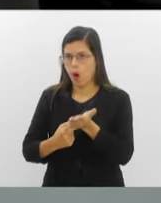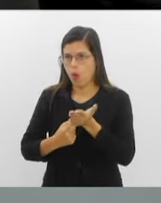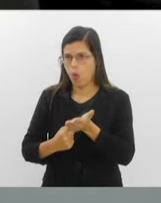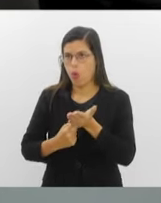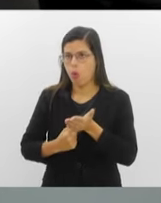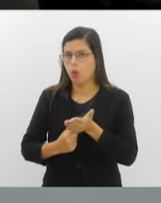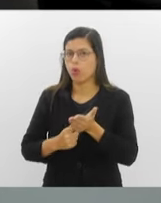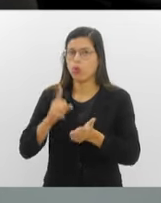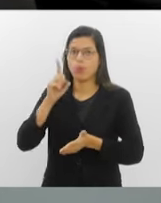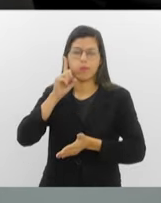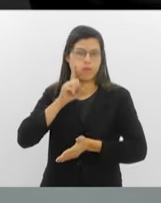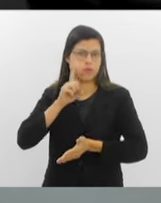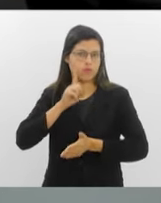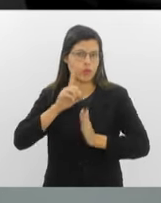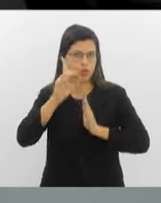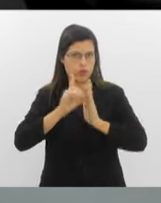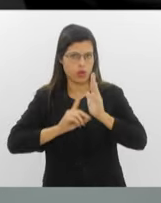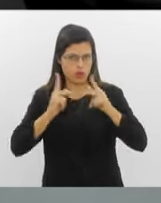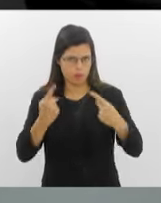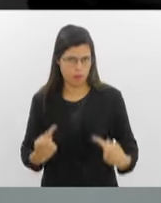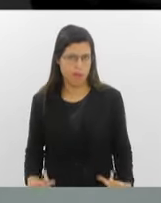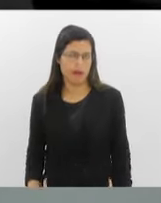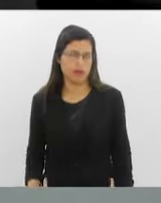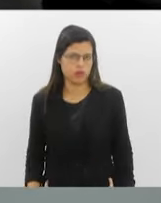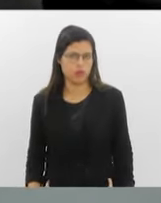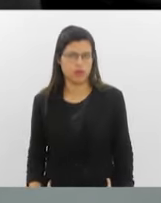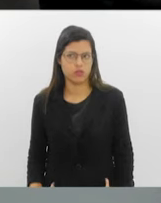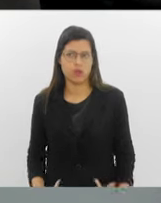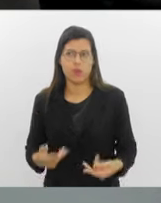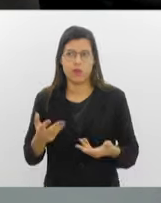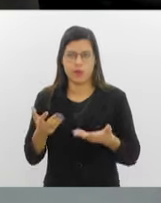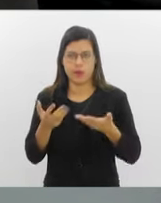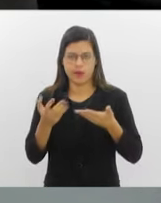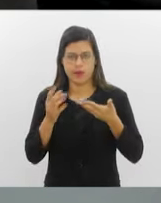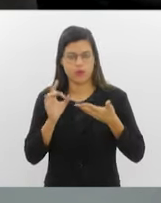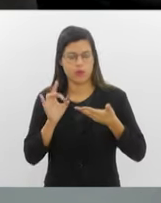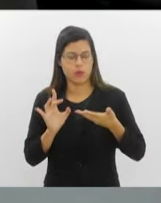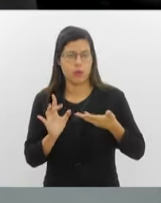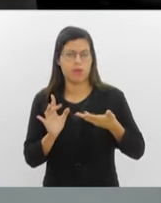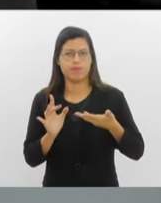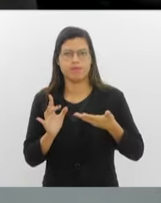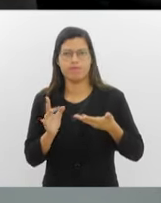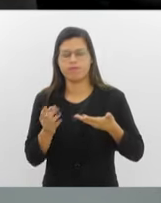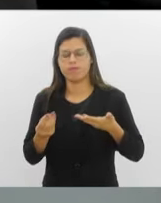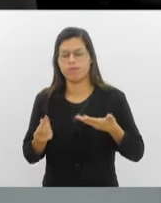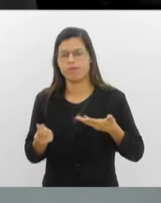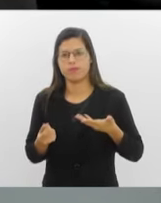americano de direitos humanos, né, o Tratado Americano de Direitos Humanos. Então, eu queria só